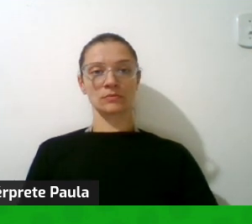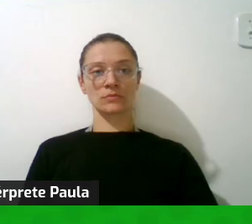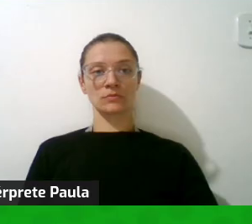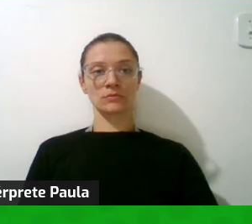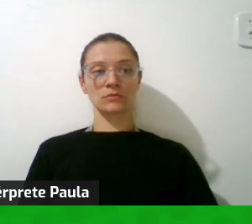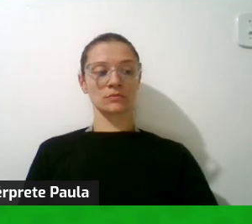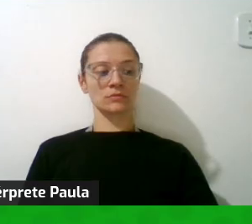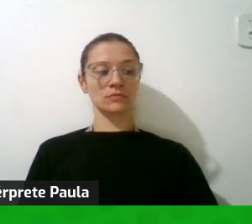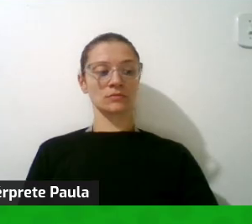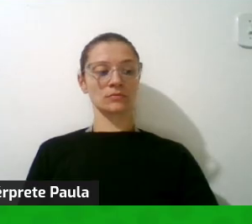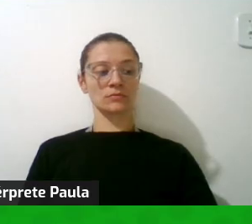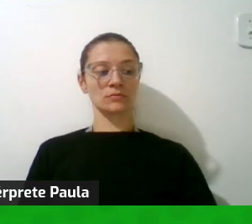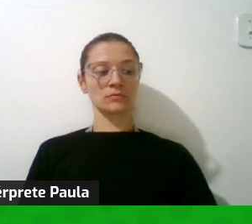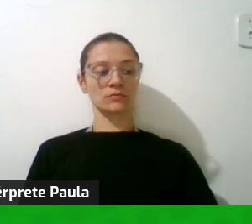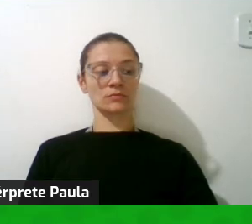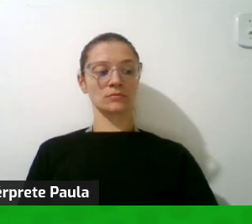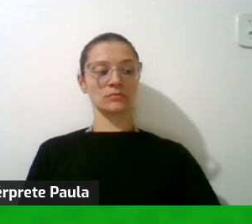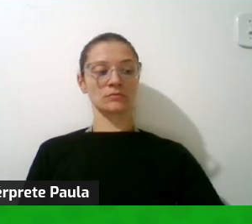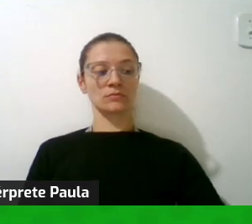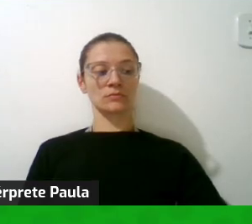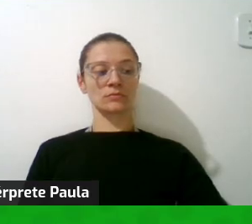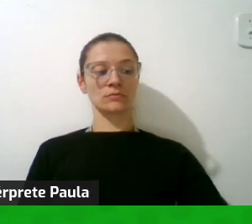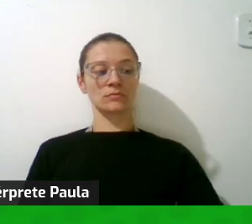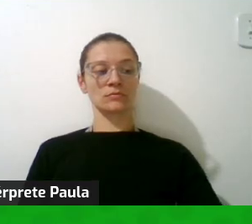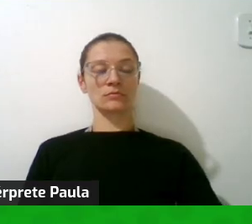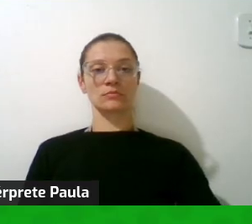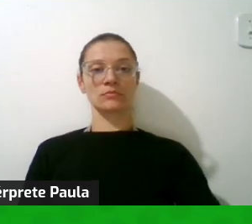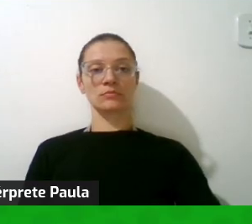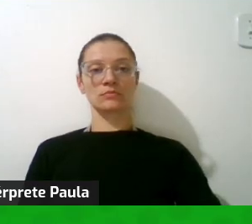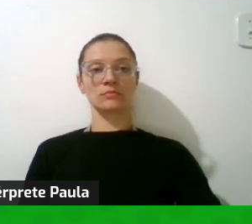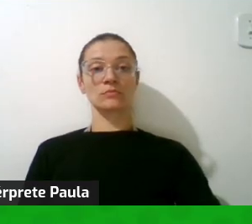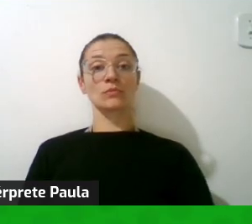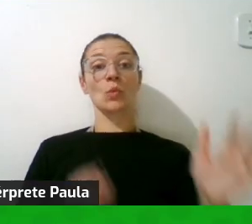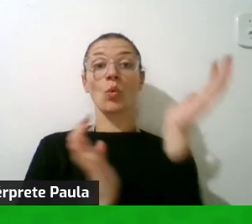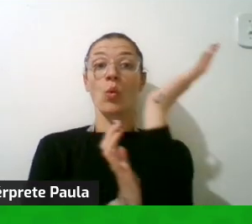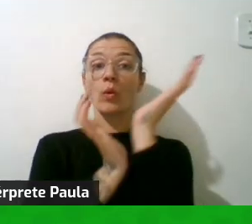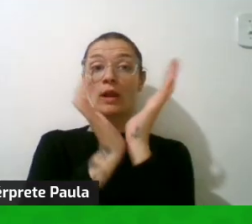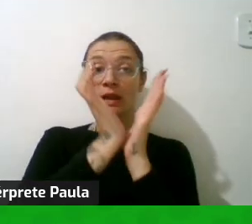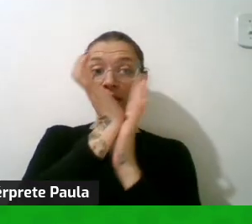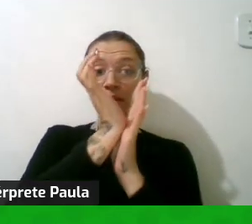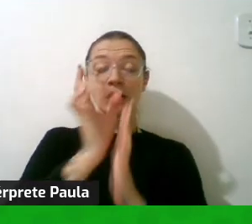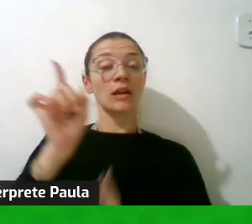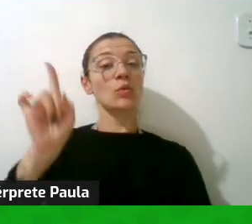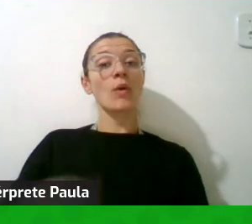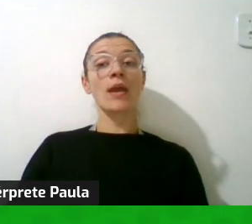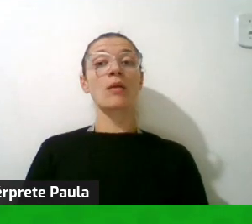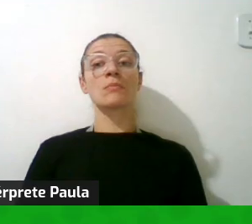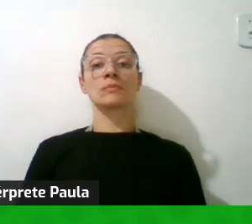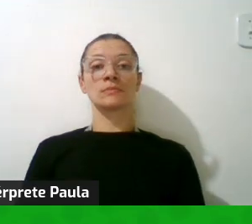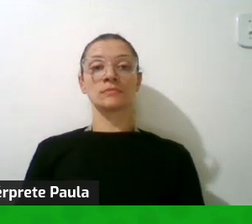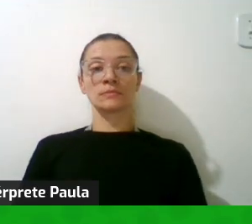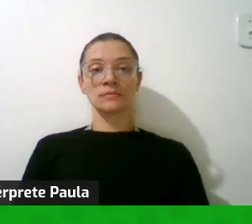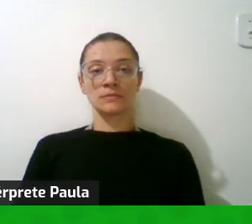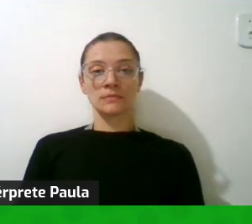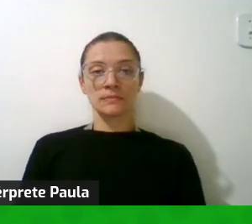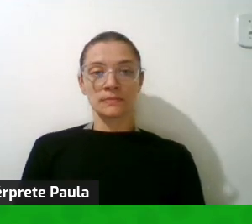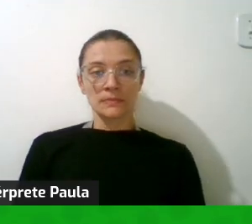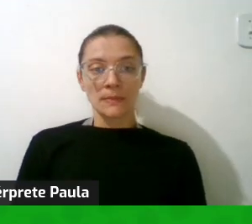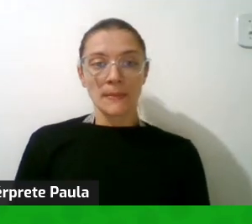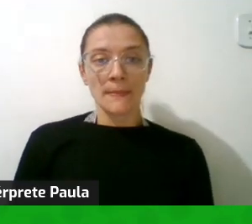ponto e vírgula. O critério é se... Deixa eu só me recordar agora, que eu acho que eu não vou...